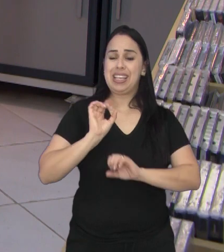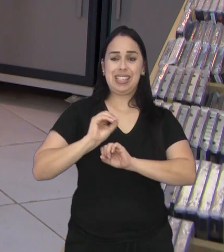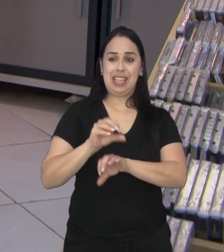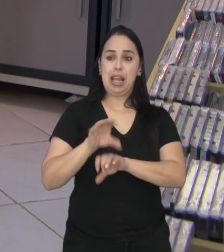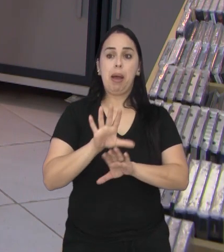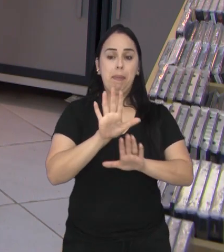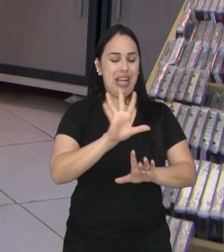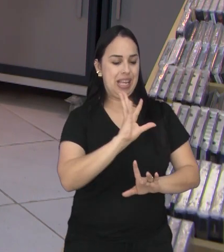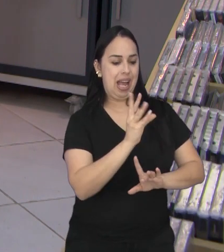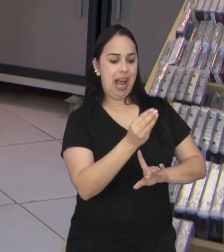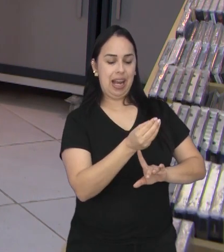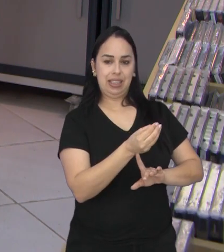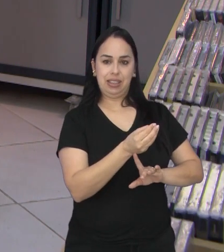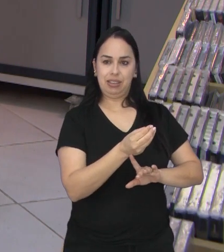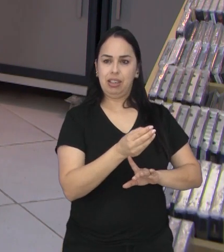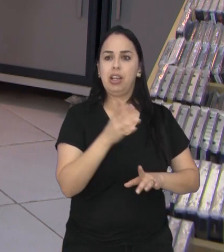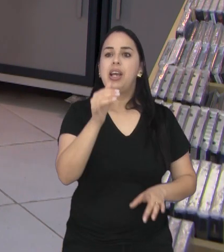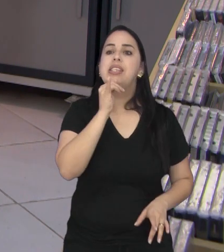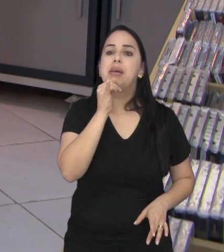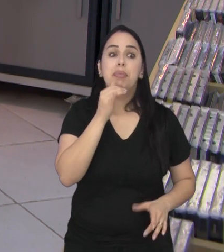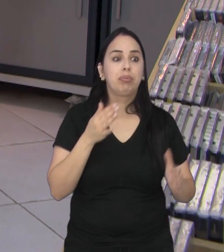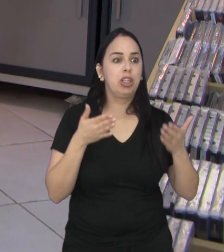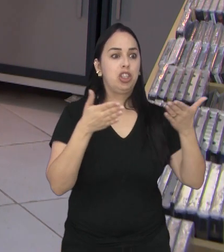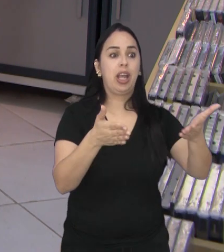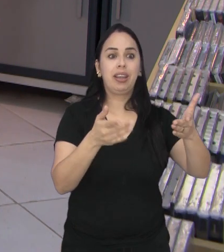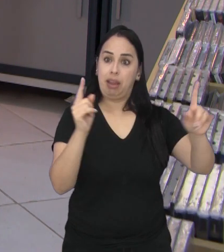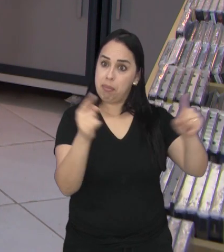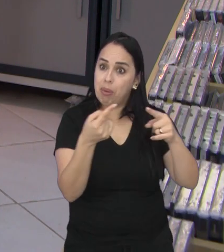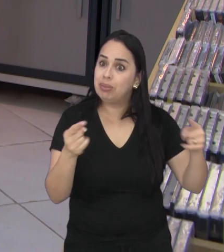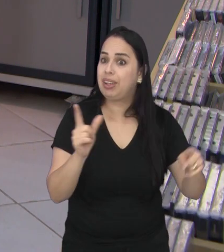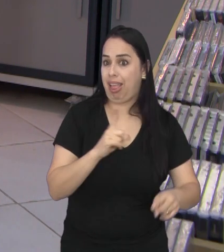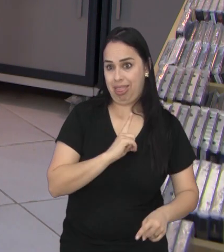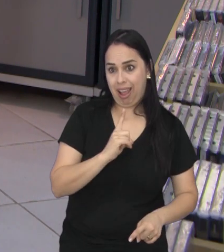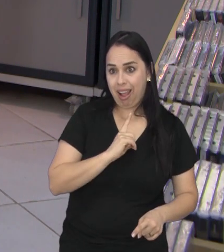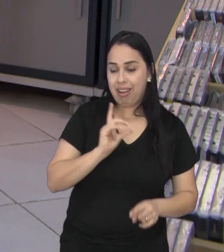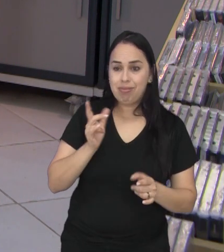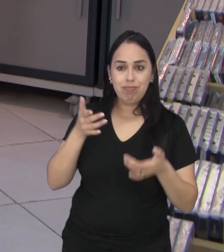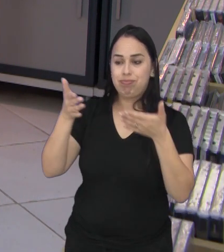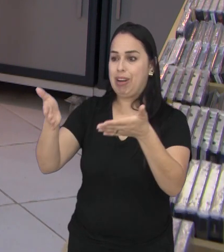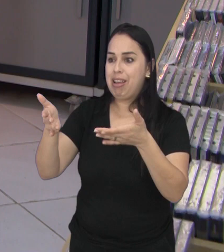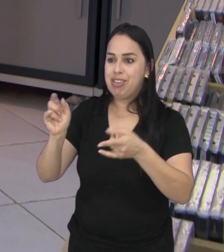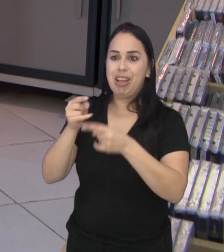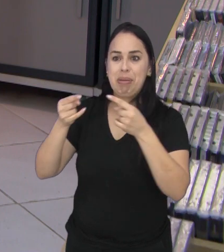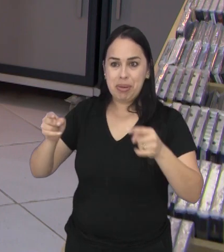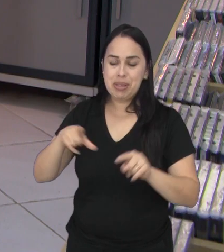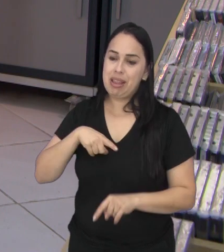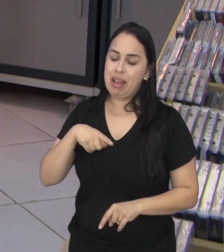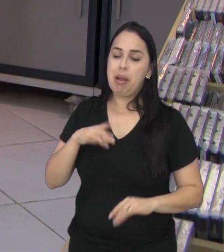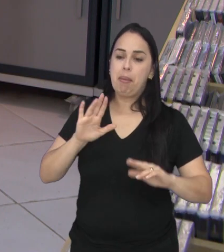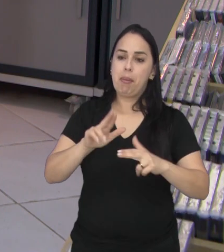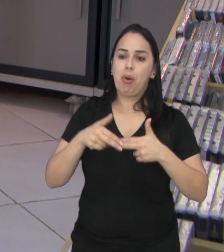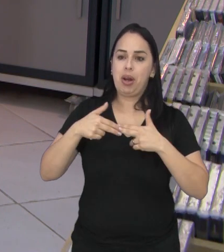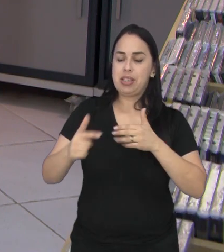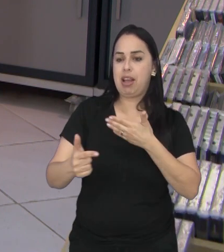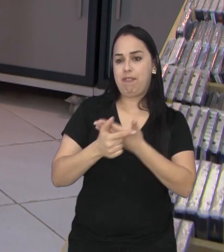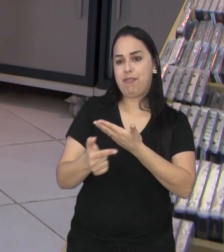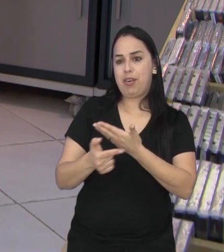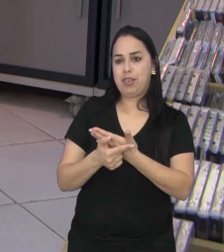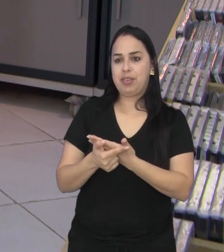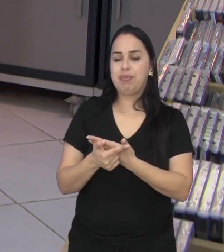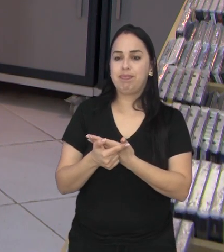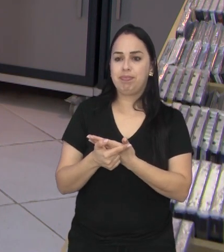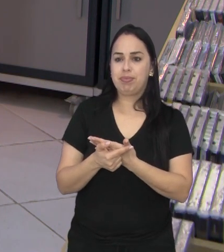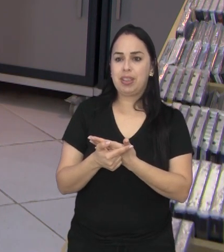lá, em todo lugar tem música, tem, né? Enfim, tem arte como um todo. Então eu acredito muito nesse papel, eu acredito muito que